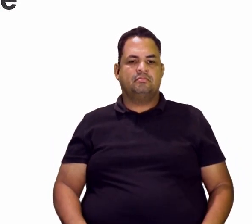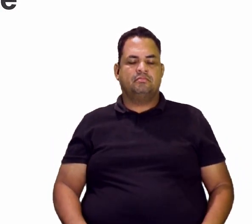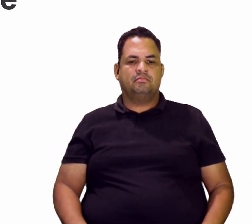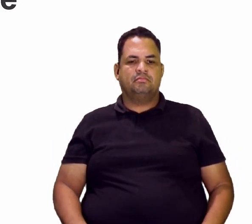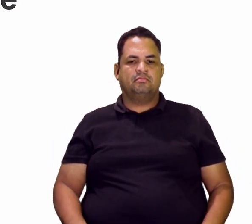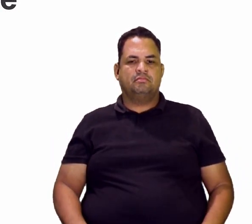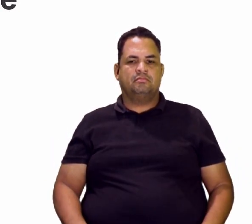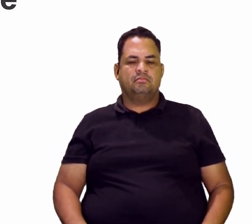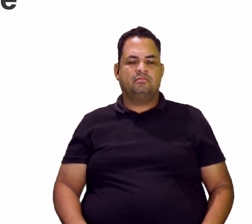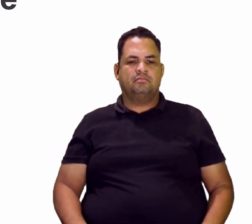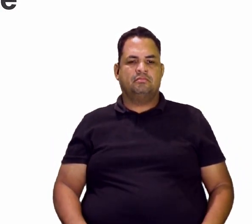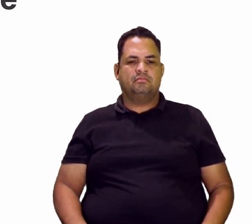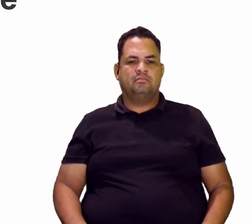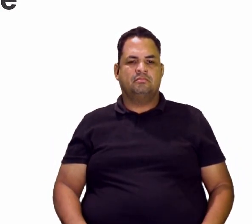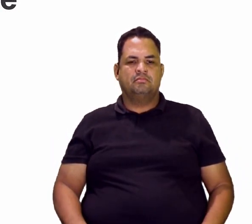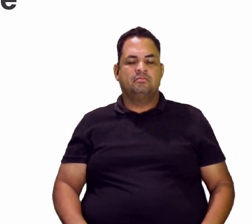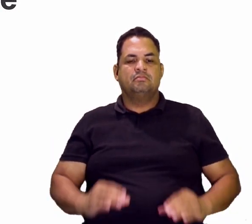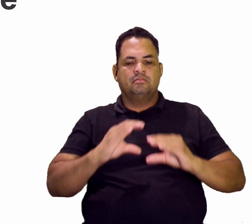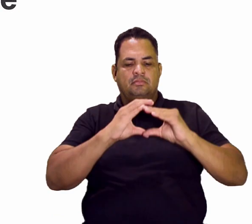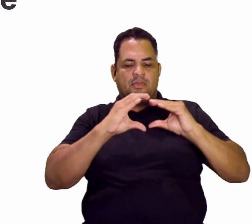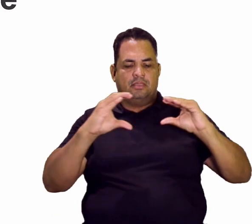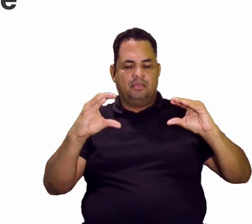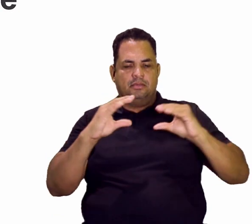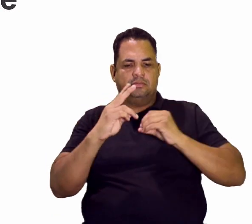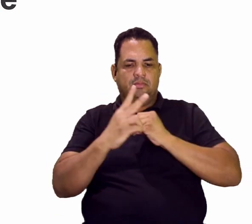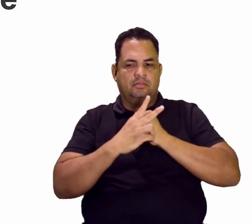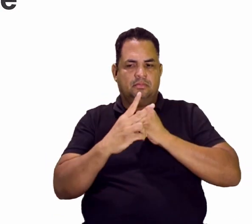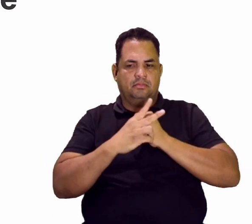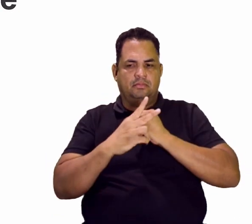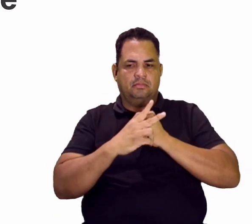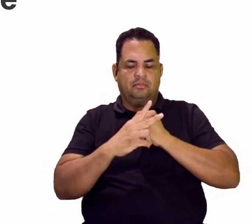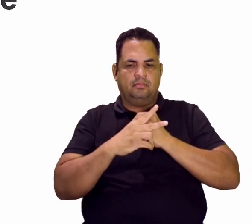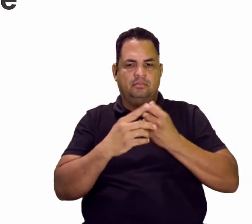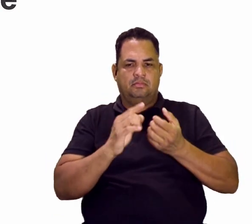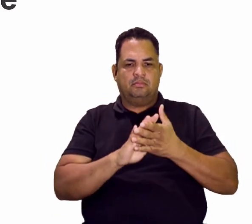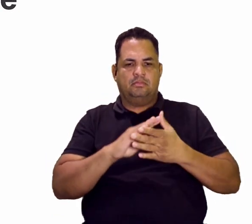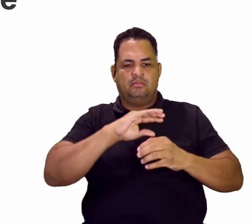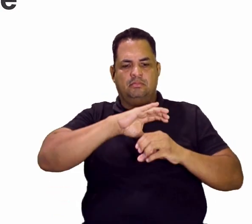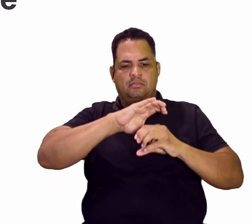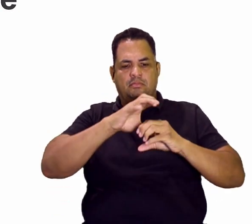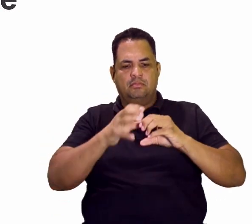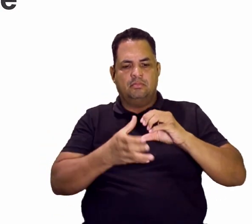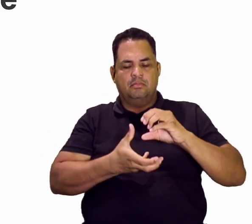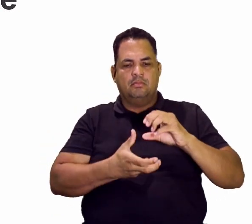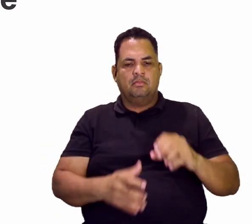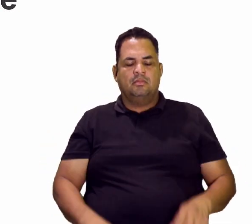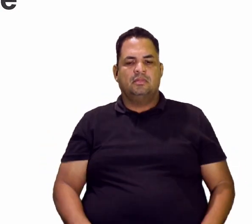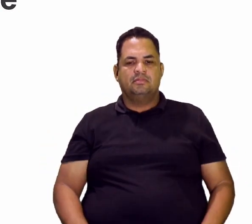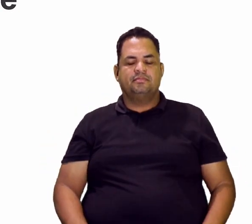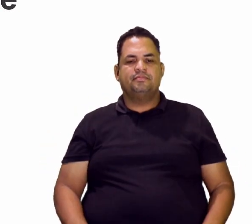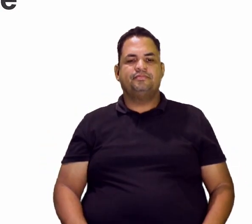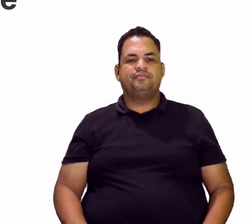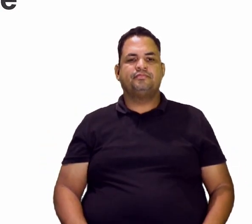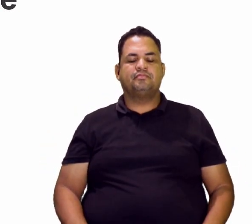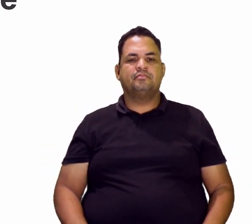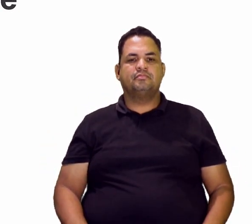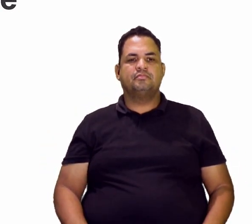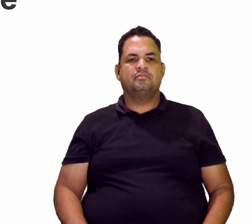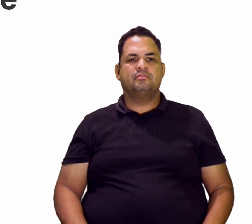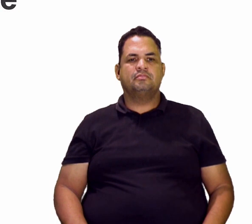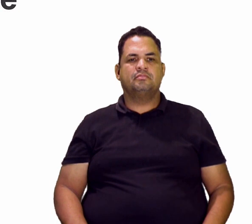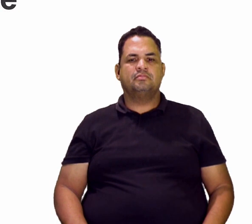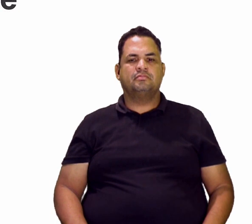gente? Na cápsula proteica ou no envelope, tá? Membrana não, porque eles não